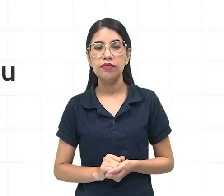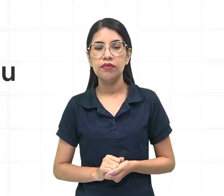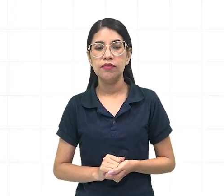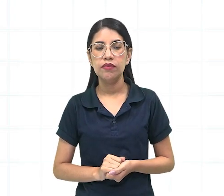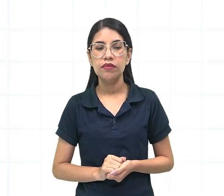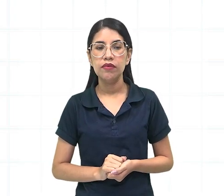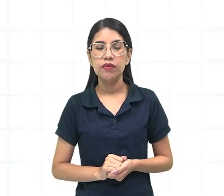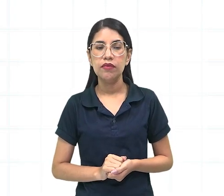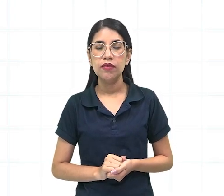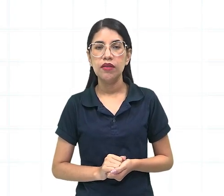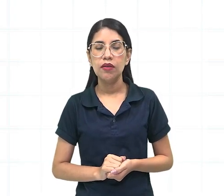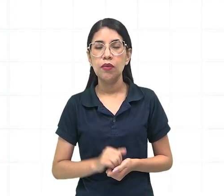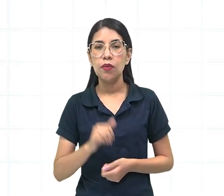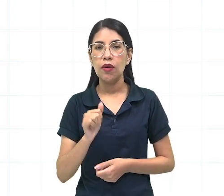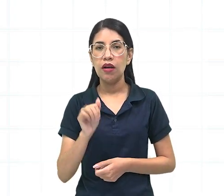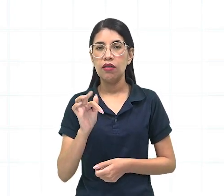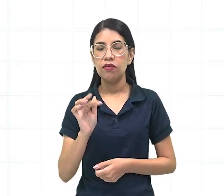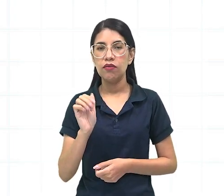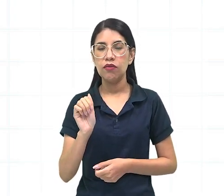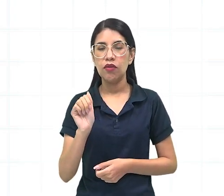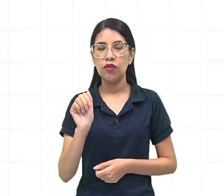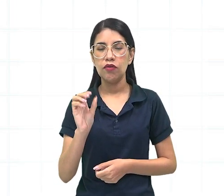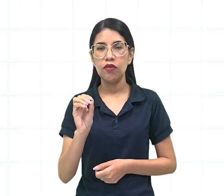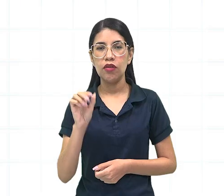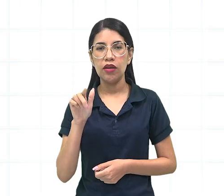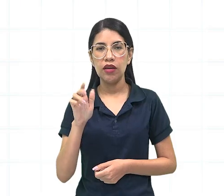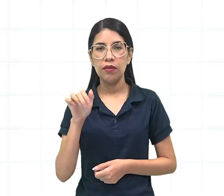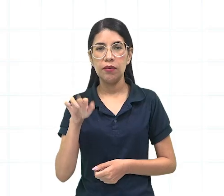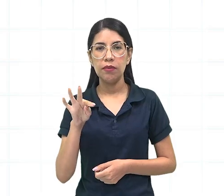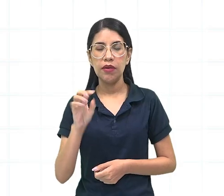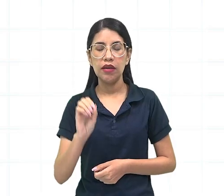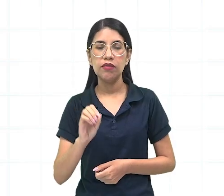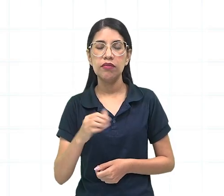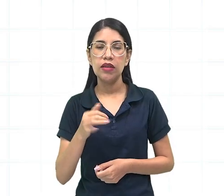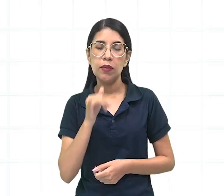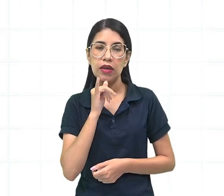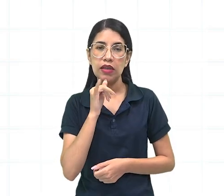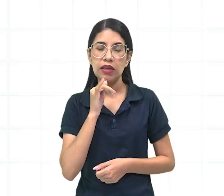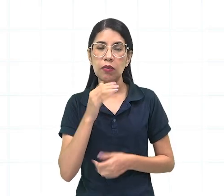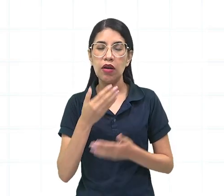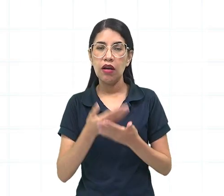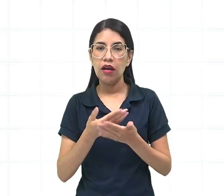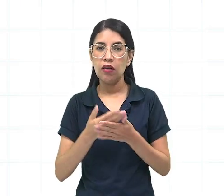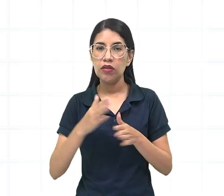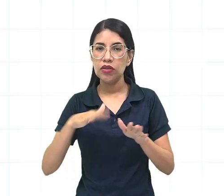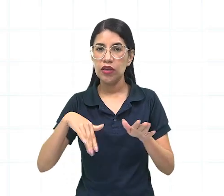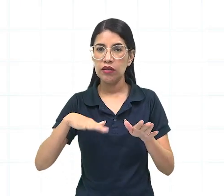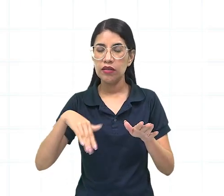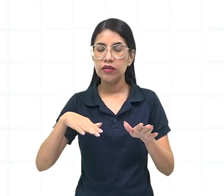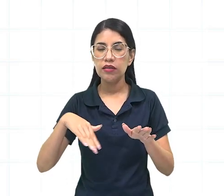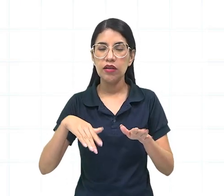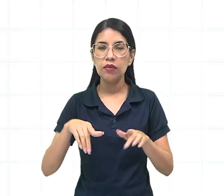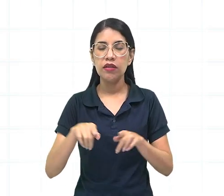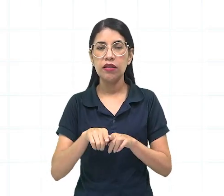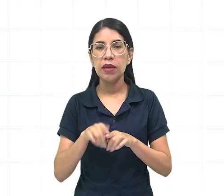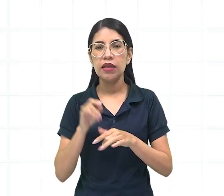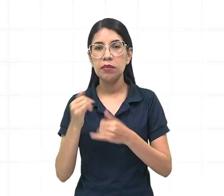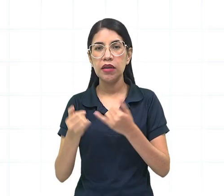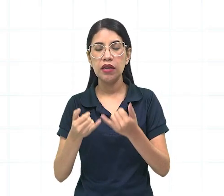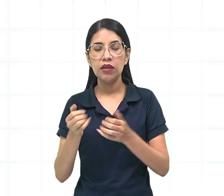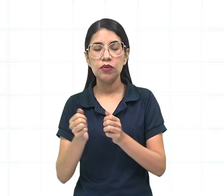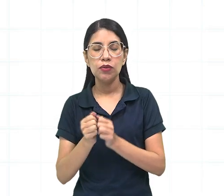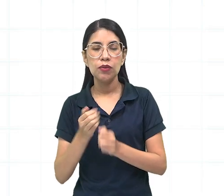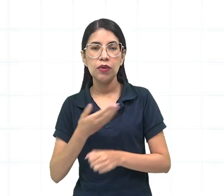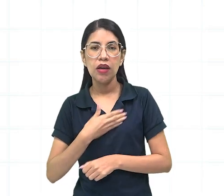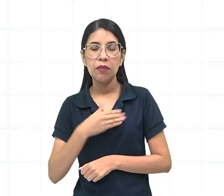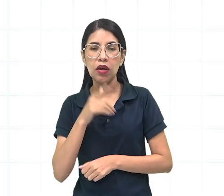é o afogamento. Então, no caso de uma aula de natação, ou então você está brincando com seus amigos lá